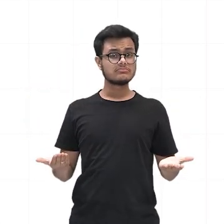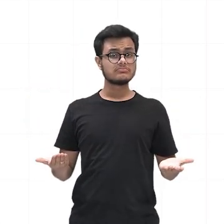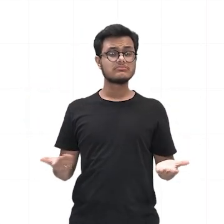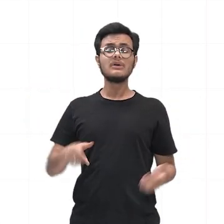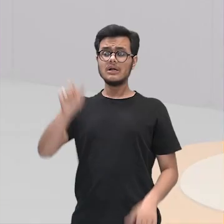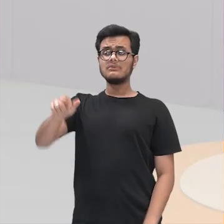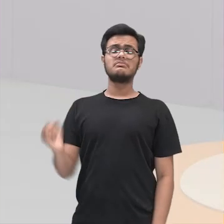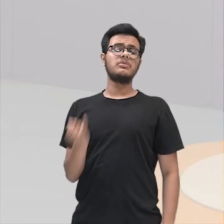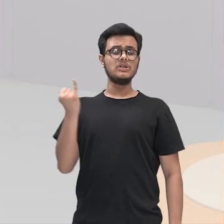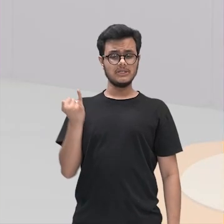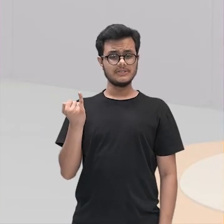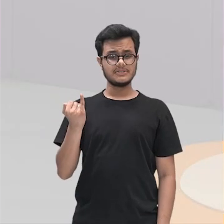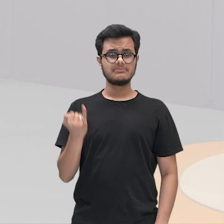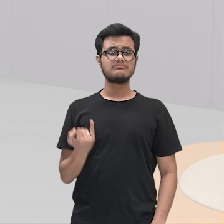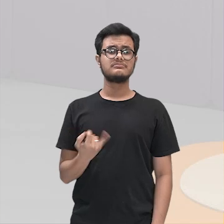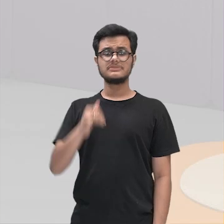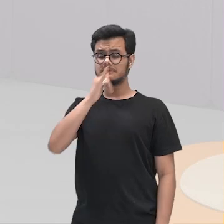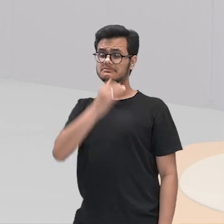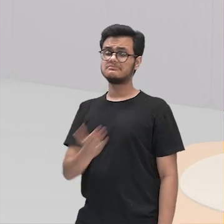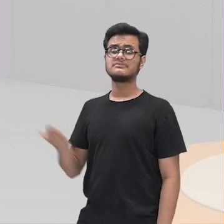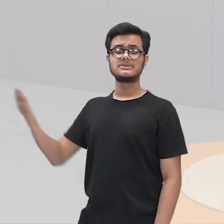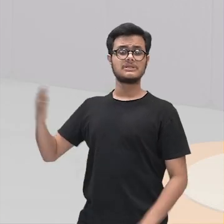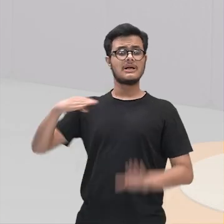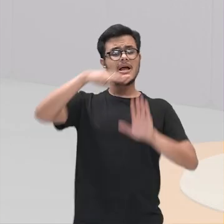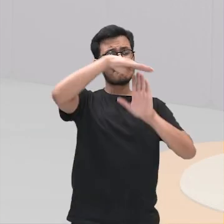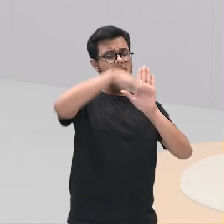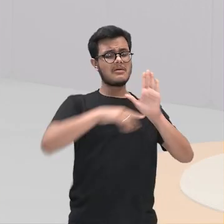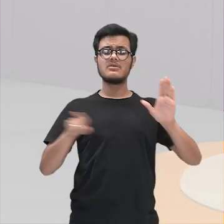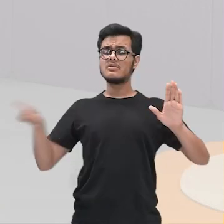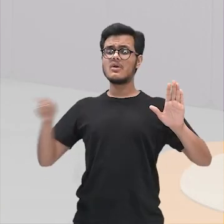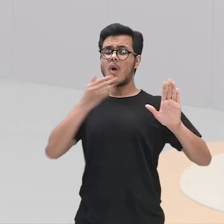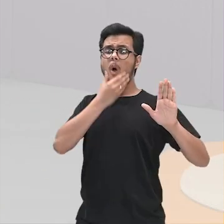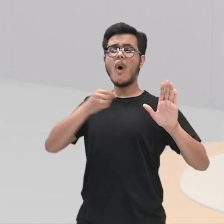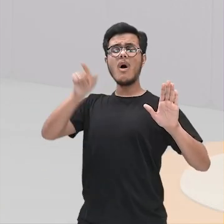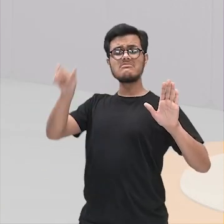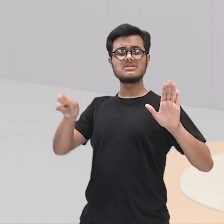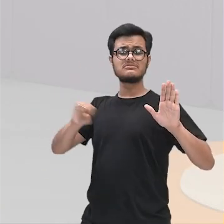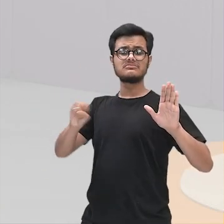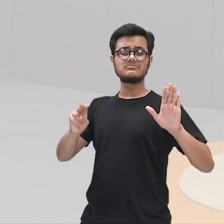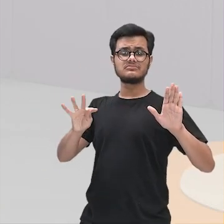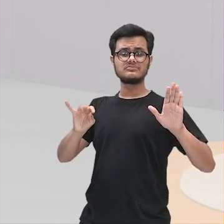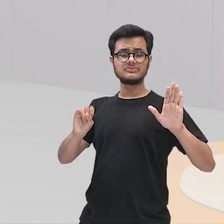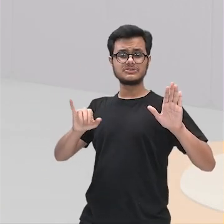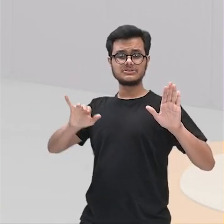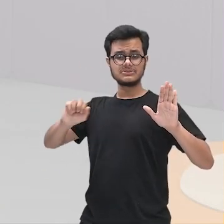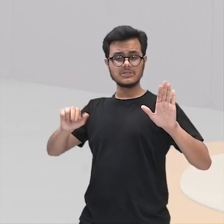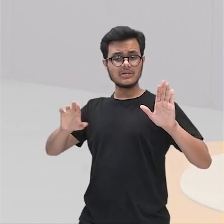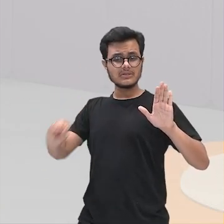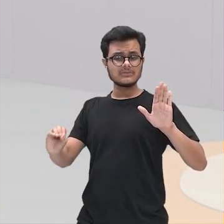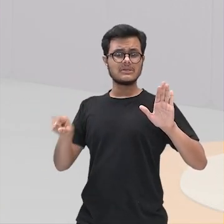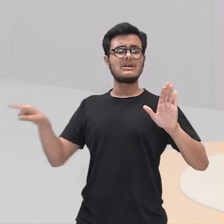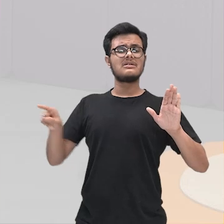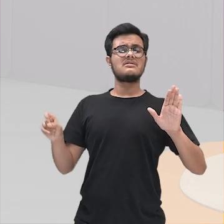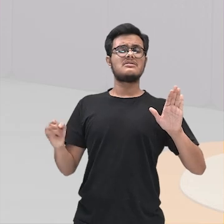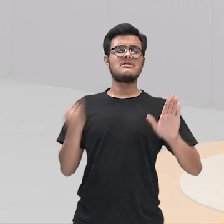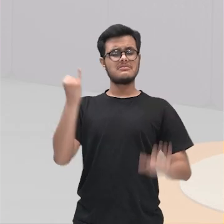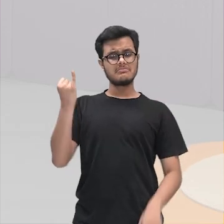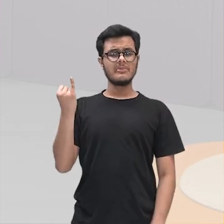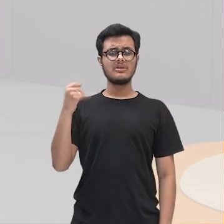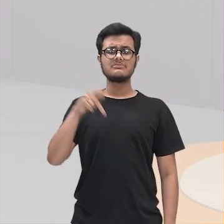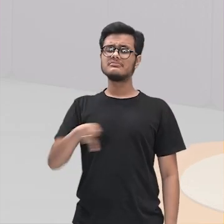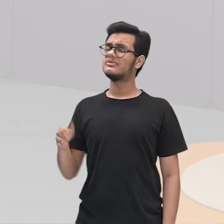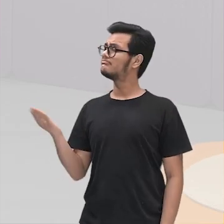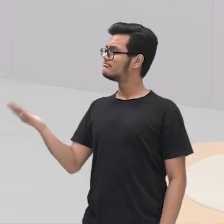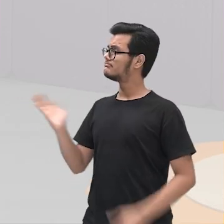cultura. Olha só essa relação do legado de Justiniano, do governo Justiniano, que o professor